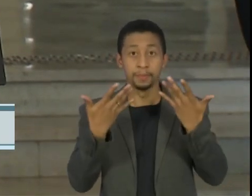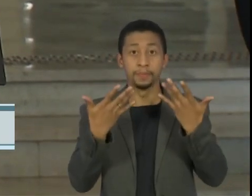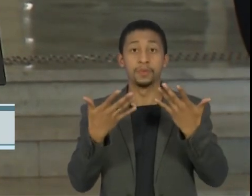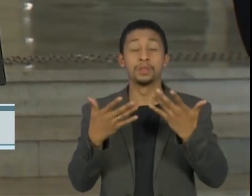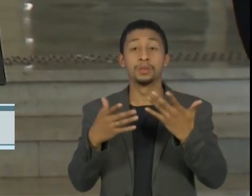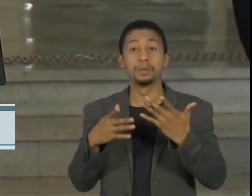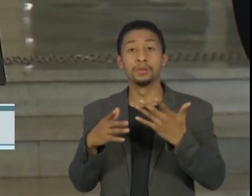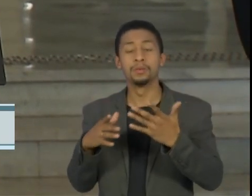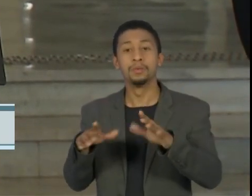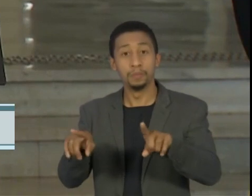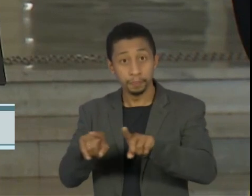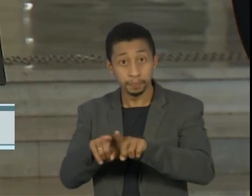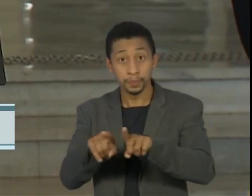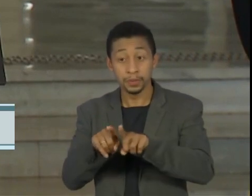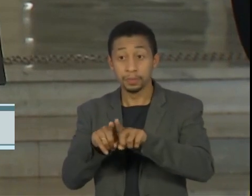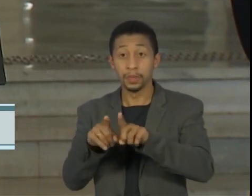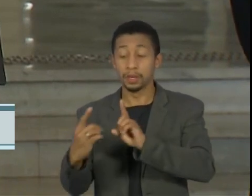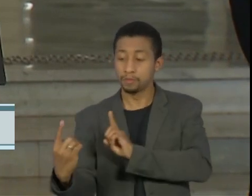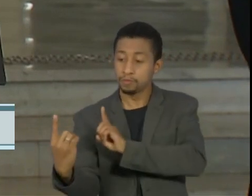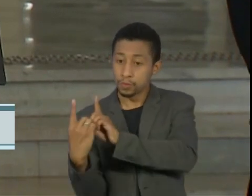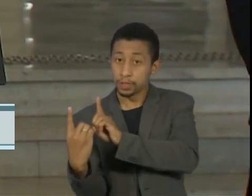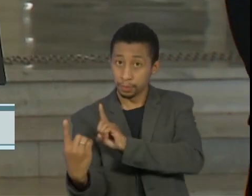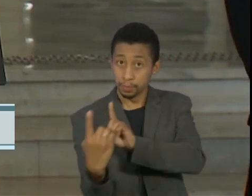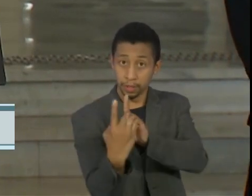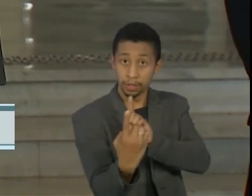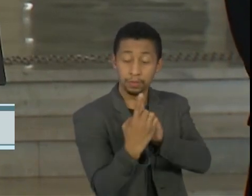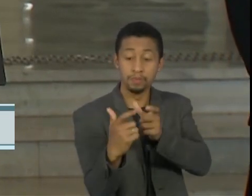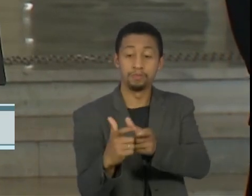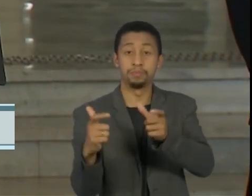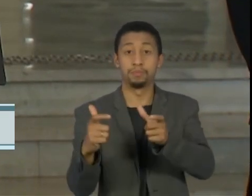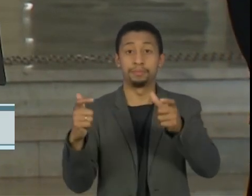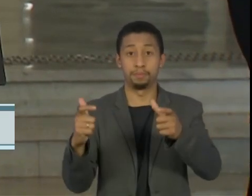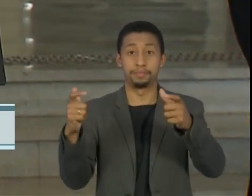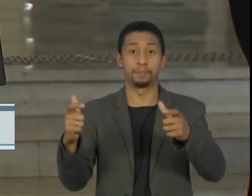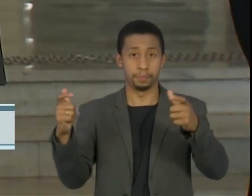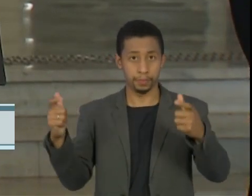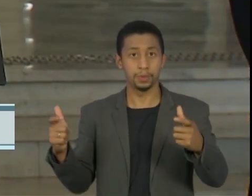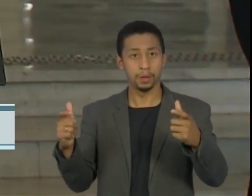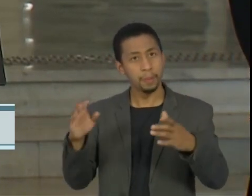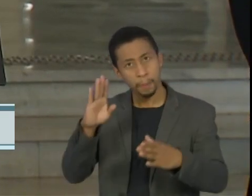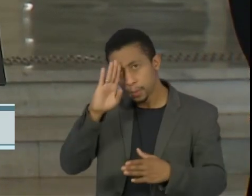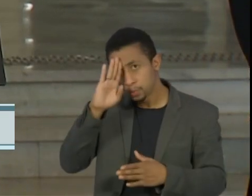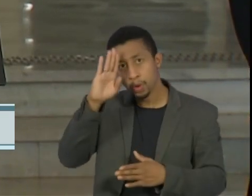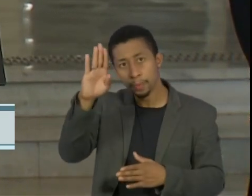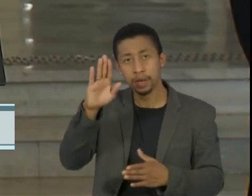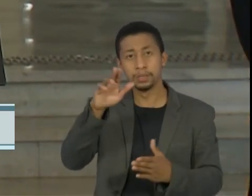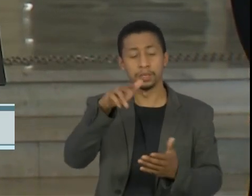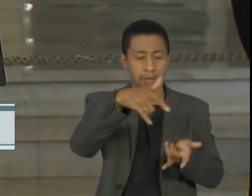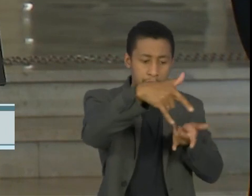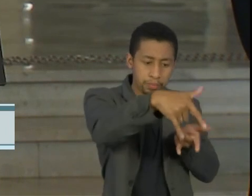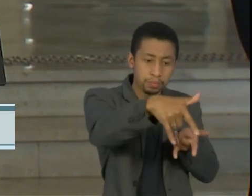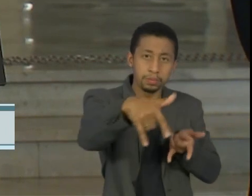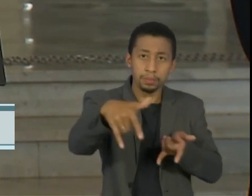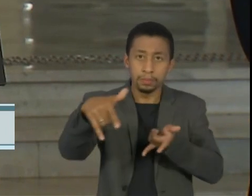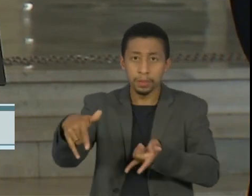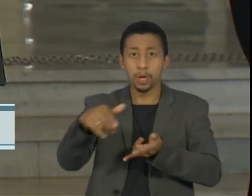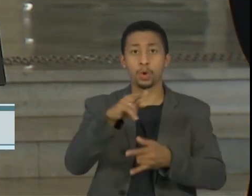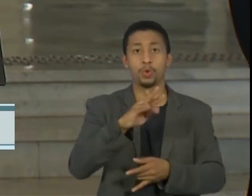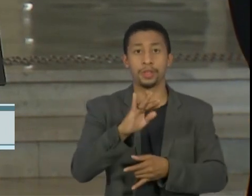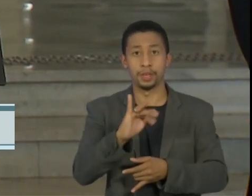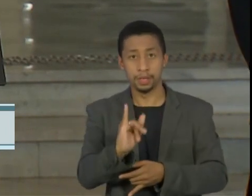ampliação da assistência, como já foi mencionado aqui, principalmente na ampliação de leitos e leitos de UTI